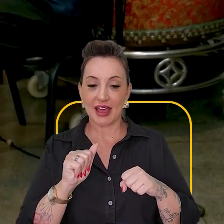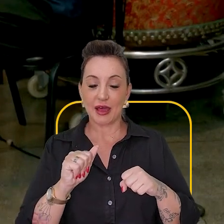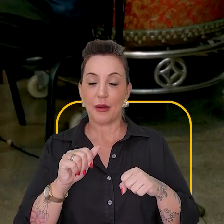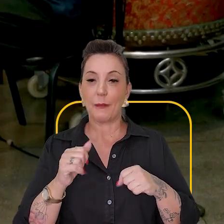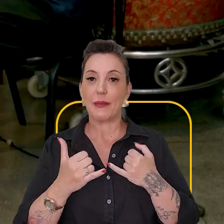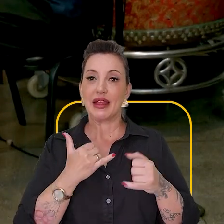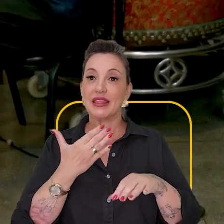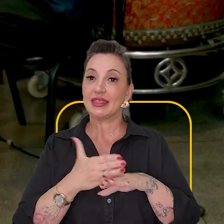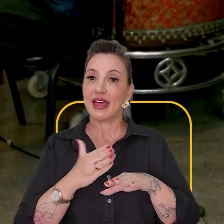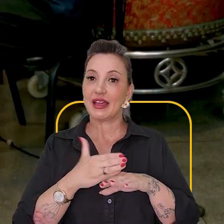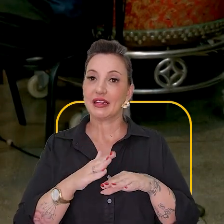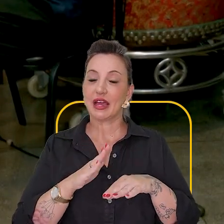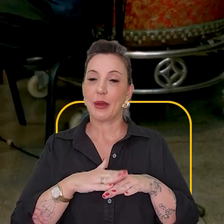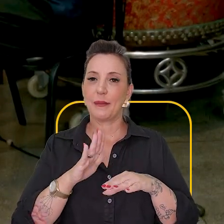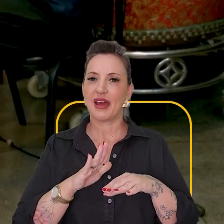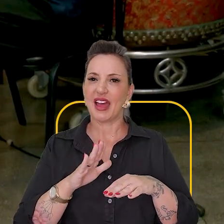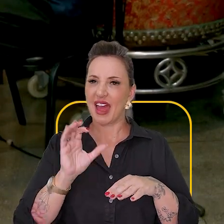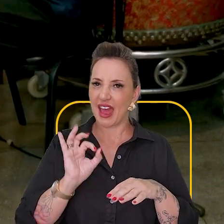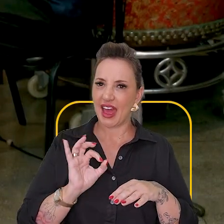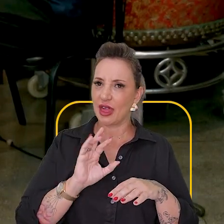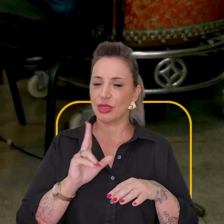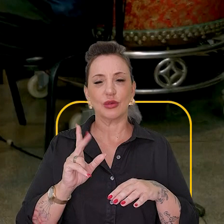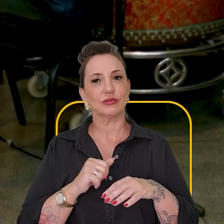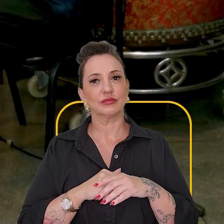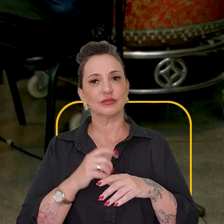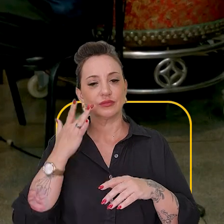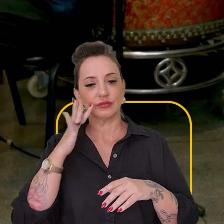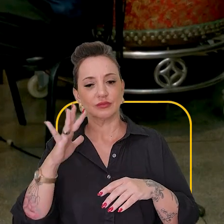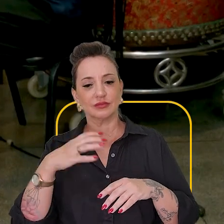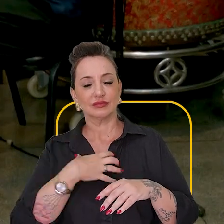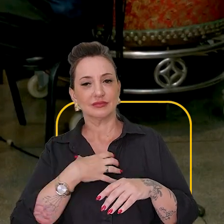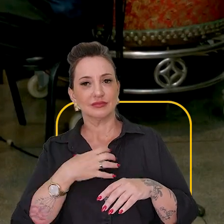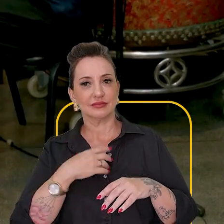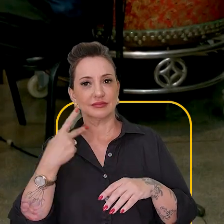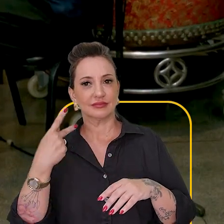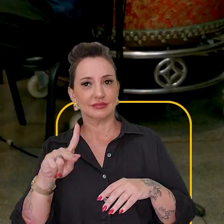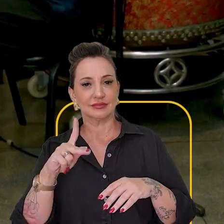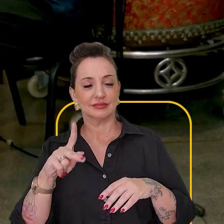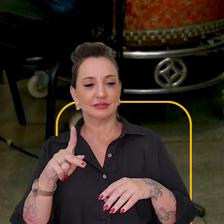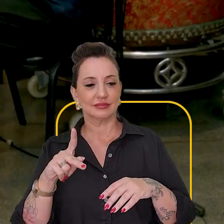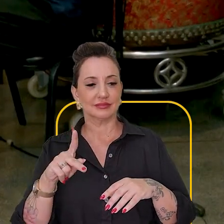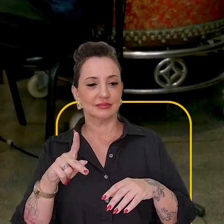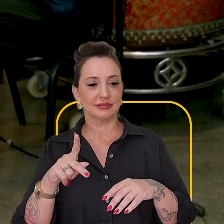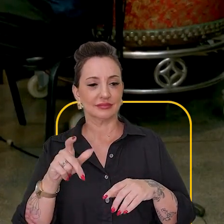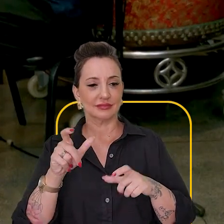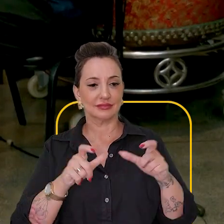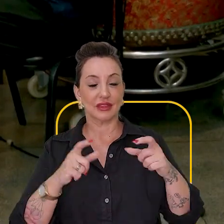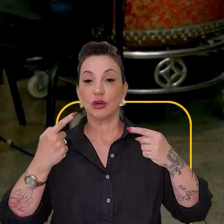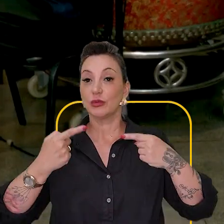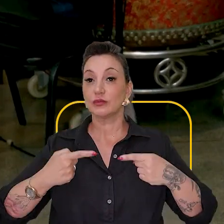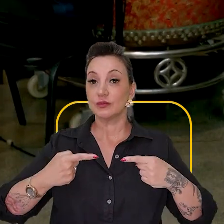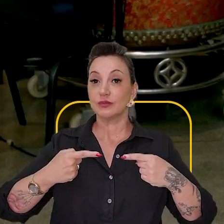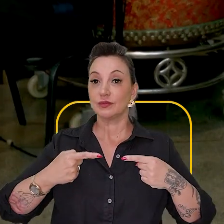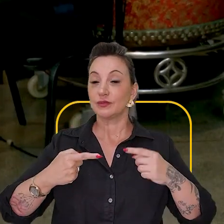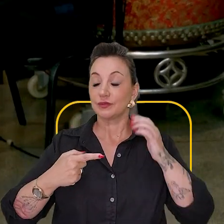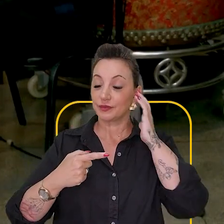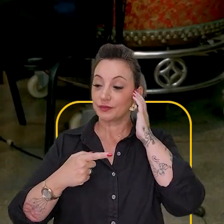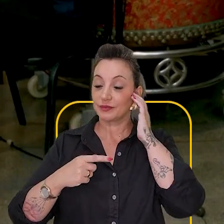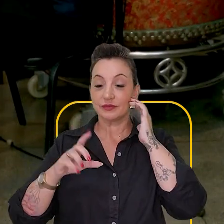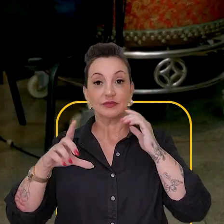parecia ser mais técnico será ou não eu não sei se é do jeitão do do não sei também da